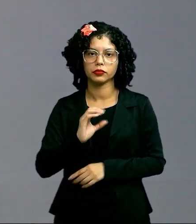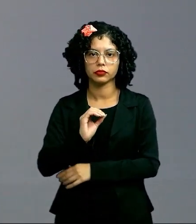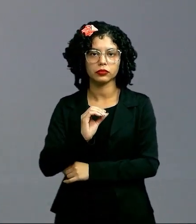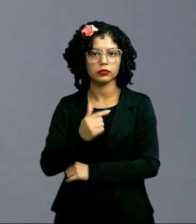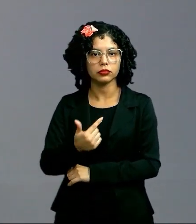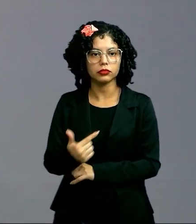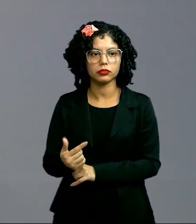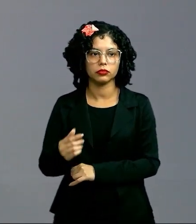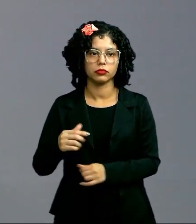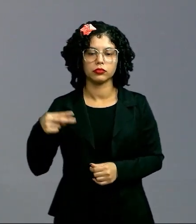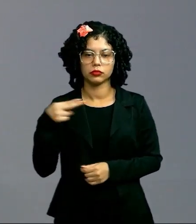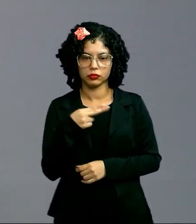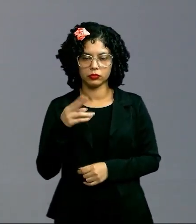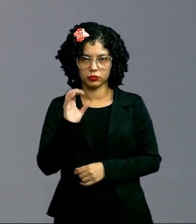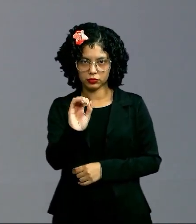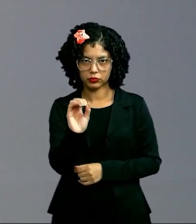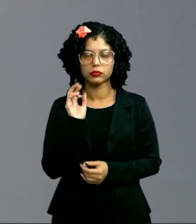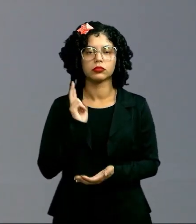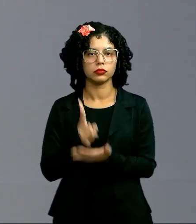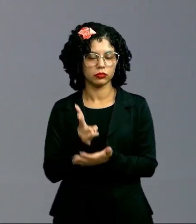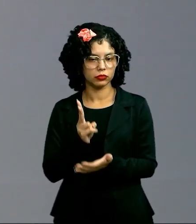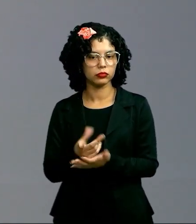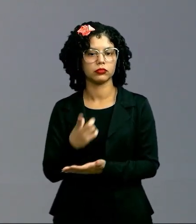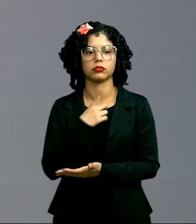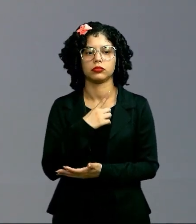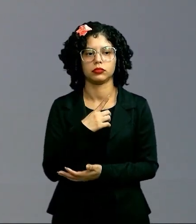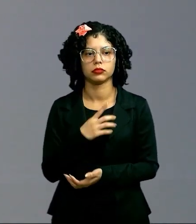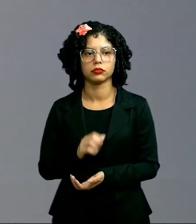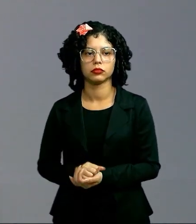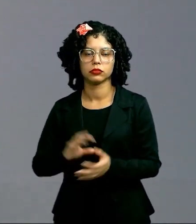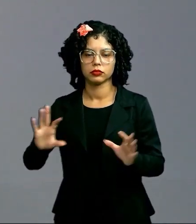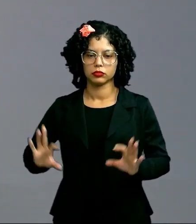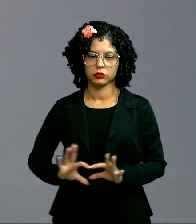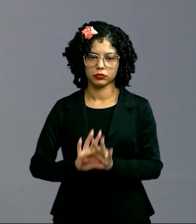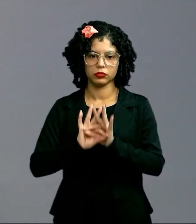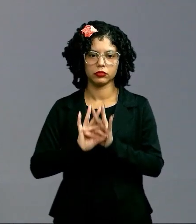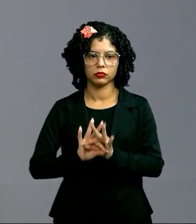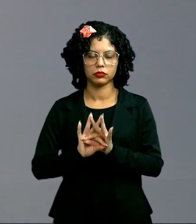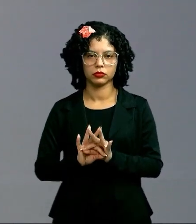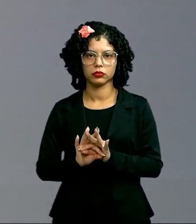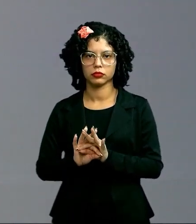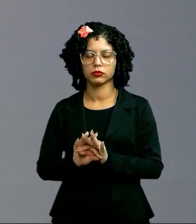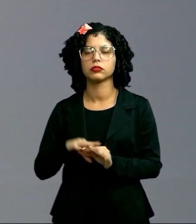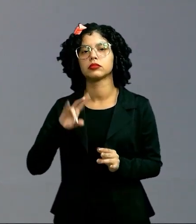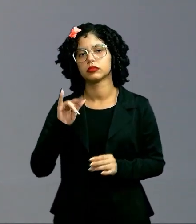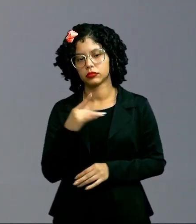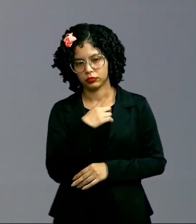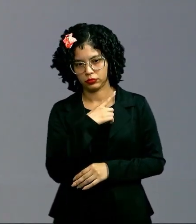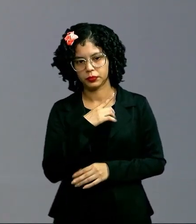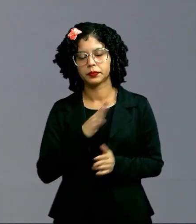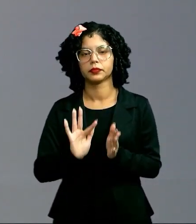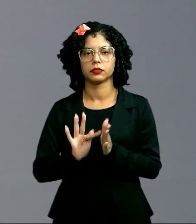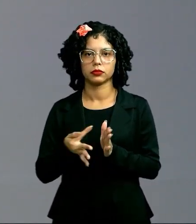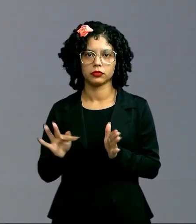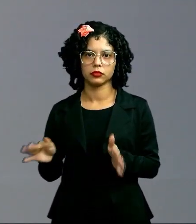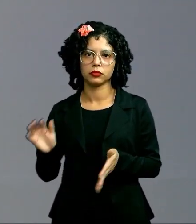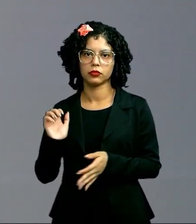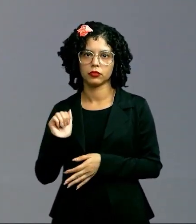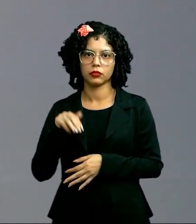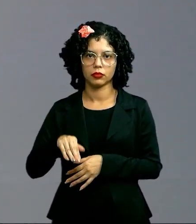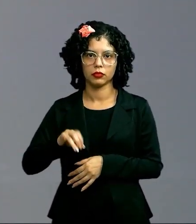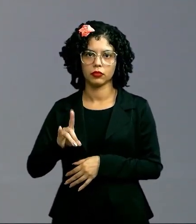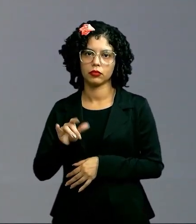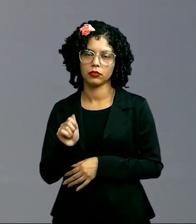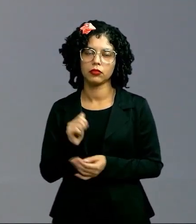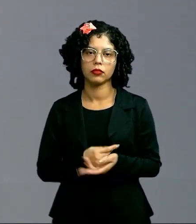carbono ligado a uma dupla O. Então todas as vezes que eu tiver o nitrogênio ligado a uma carbonila, eu terei a função